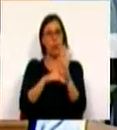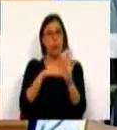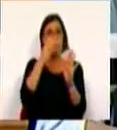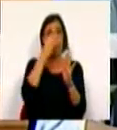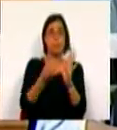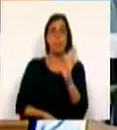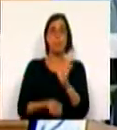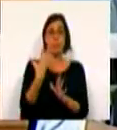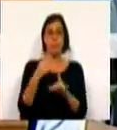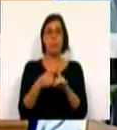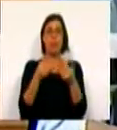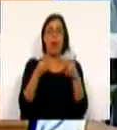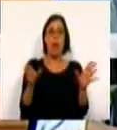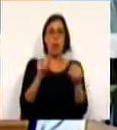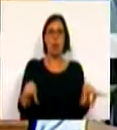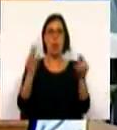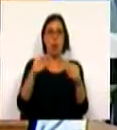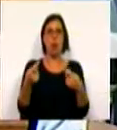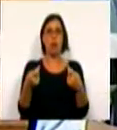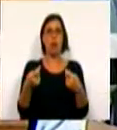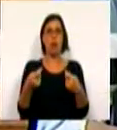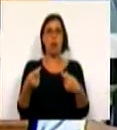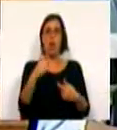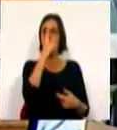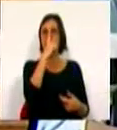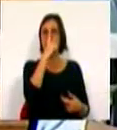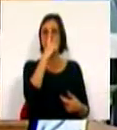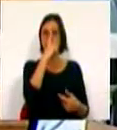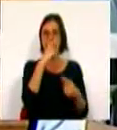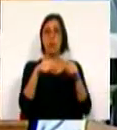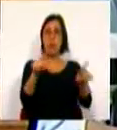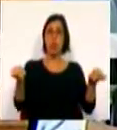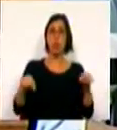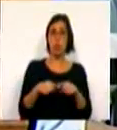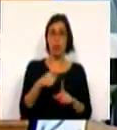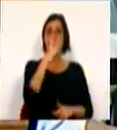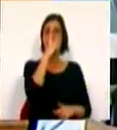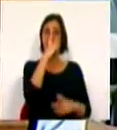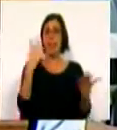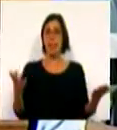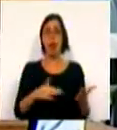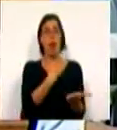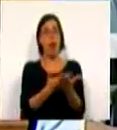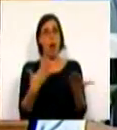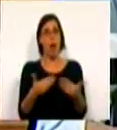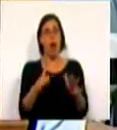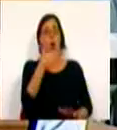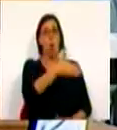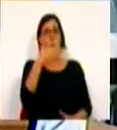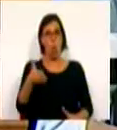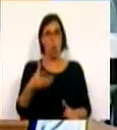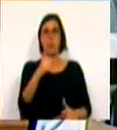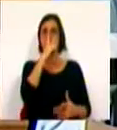de criação e de abertura de novas lojas de cidadão e espaços de cidadão. Até agora abrimos 11 lojas